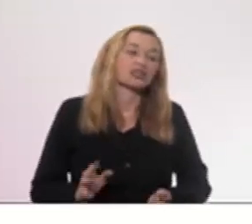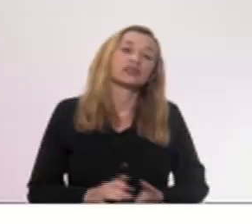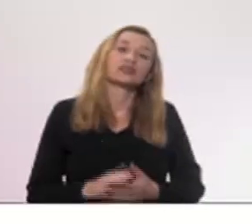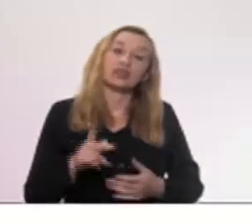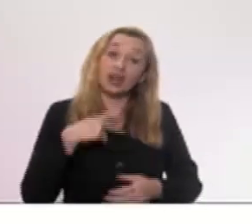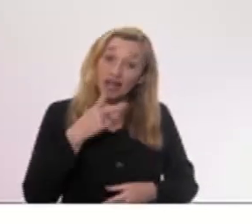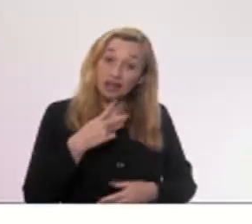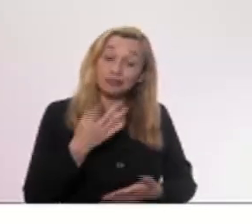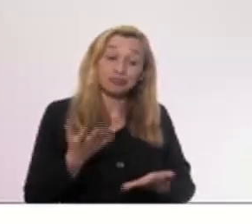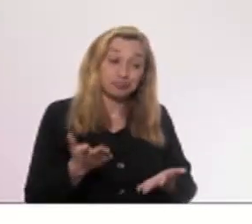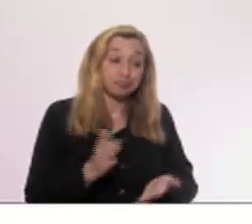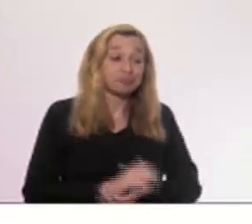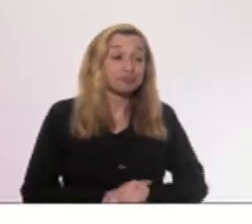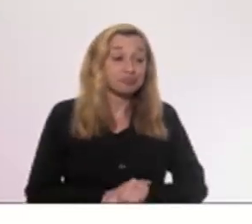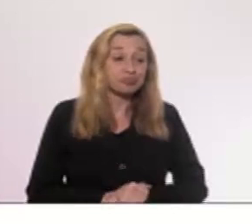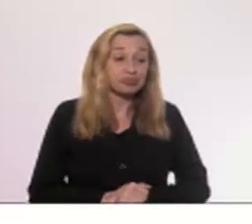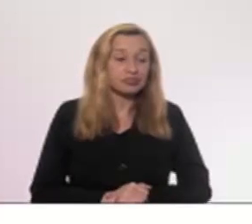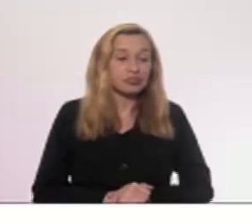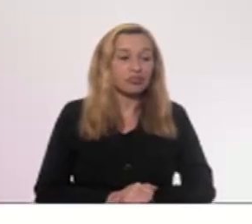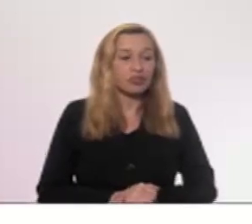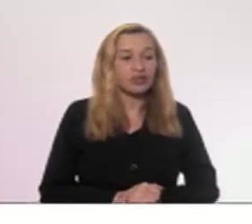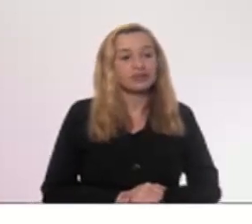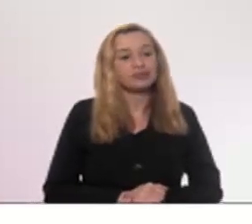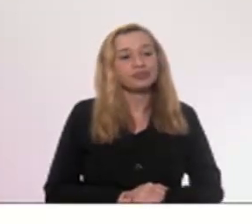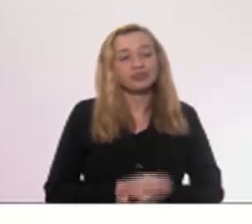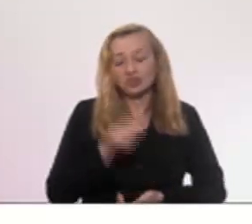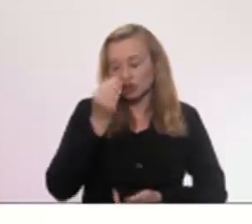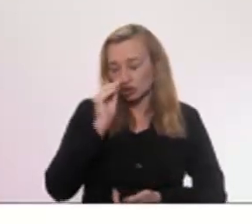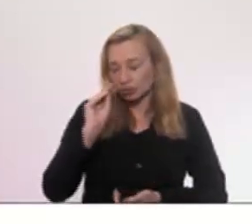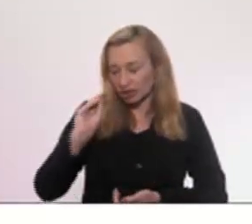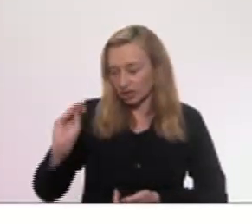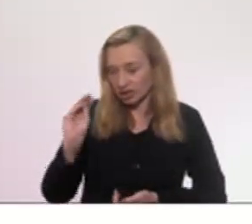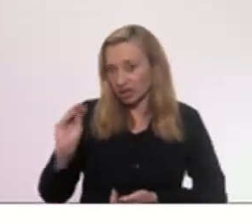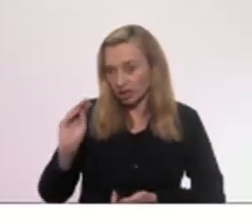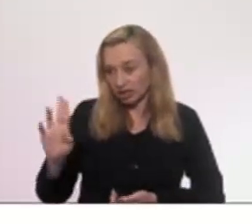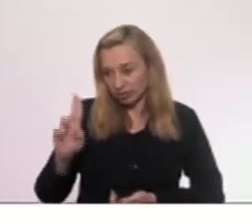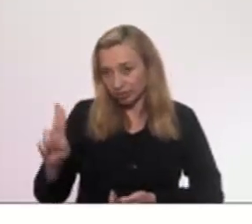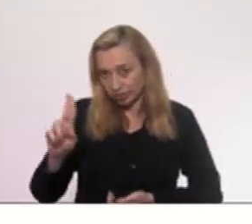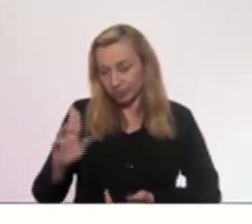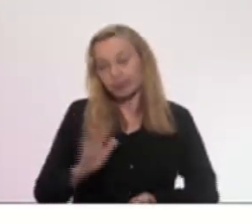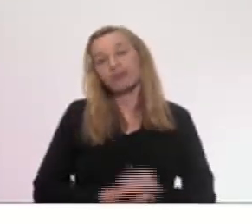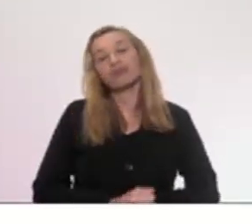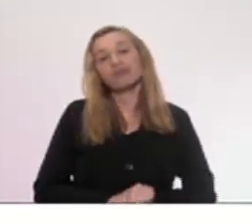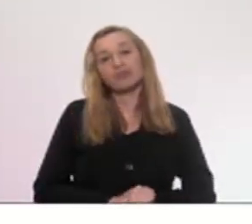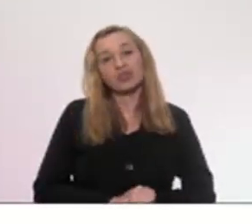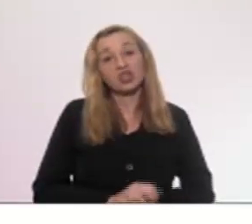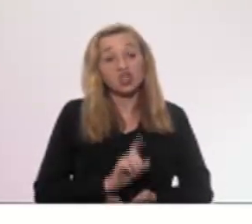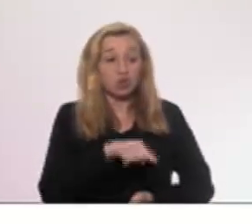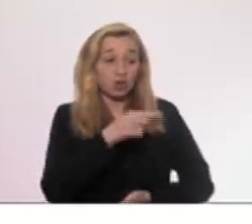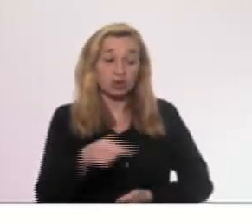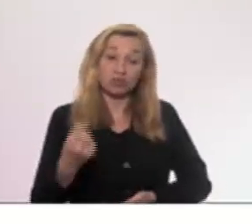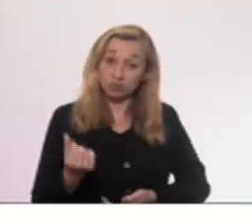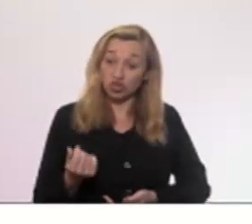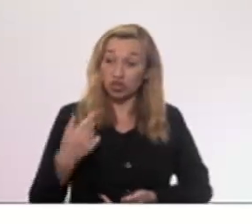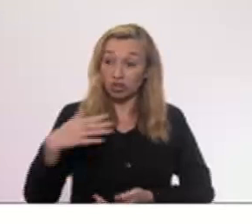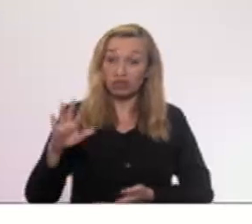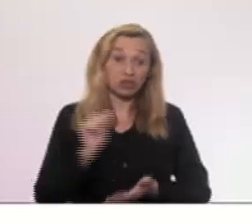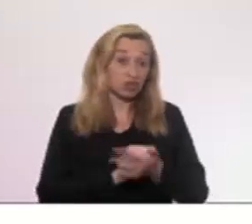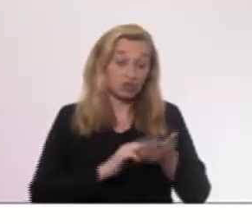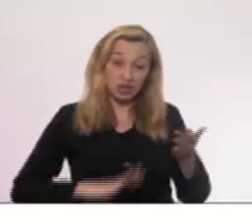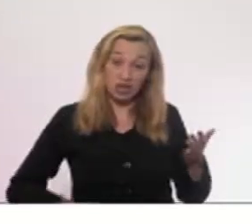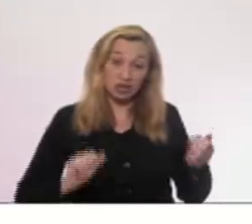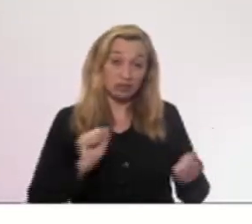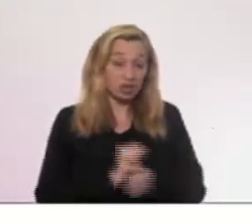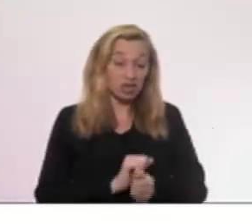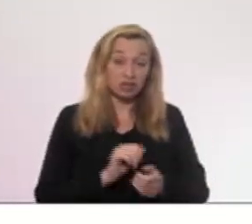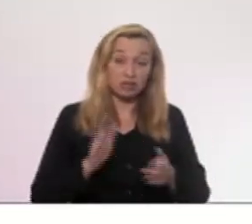publicamente, além de constrangê-las no seu funcionamento, inviabilizando financeiramente as suas atividades